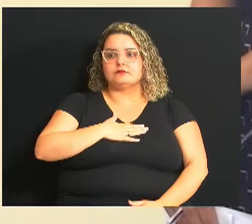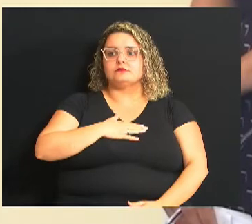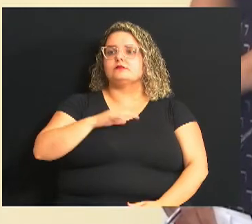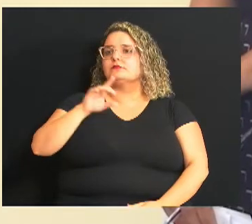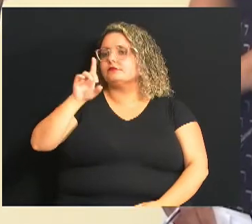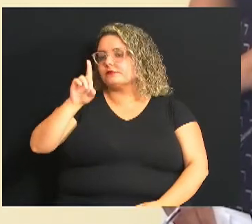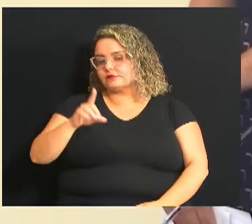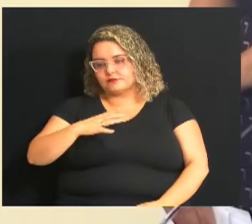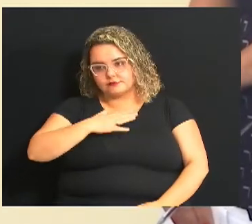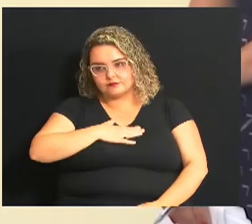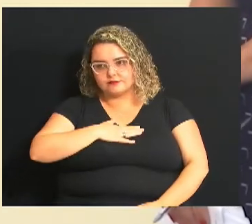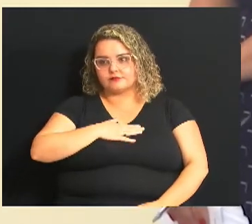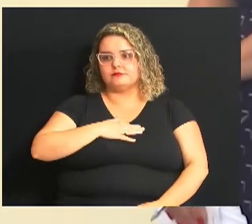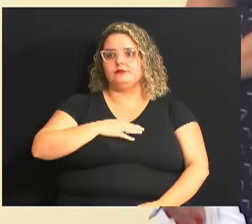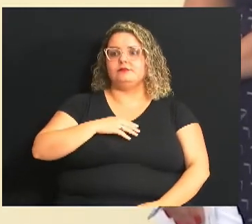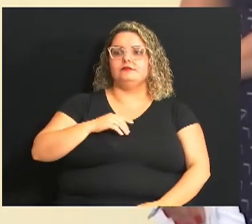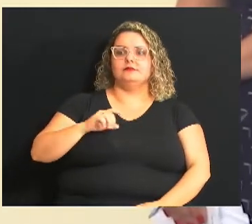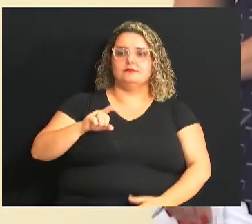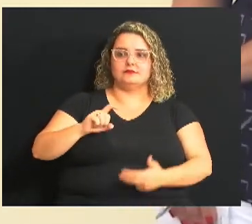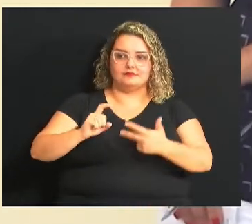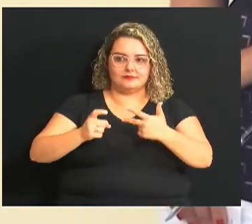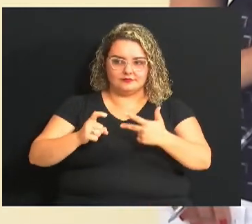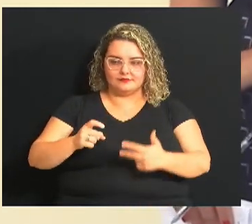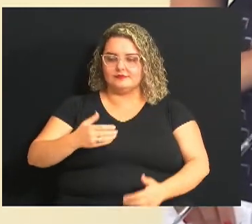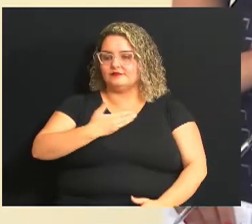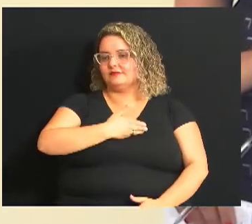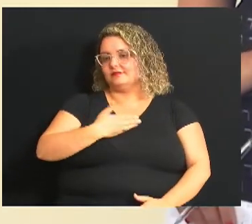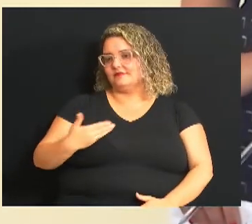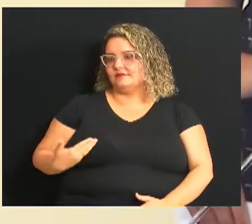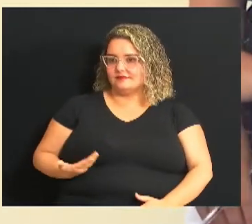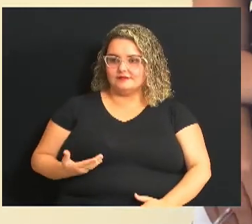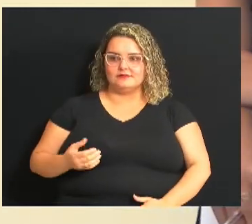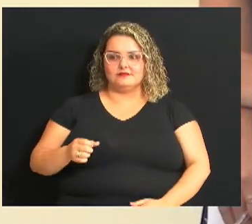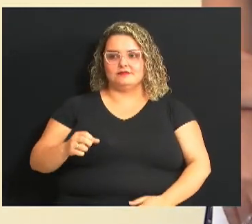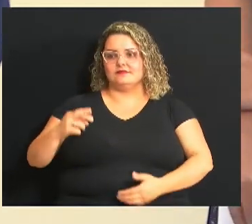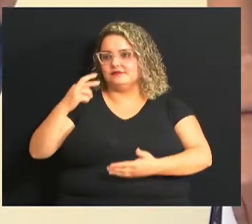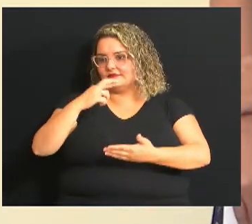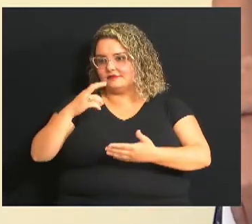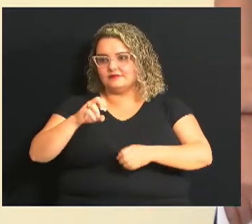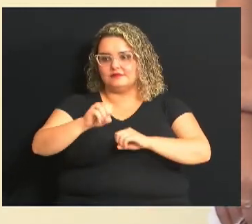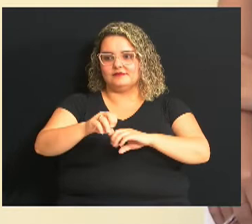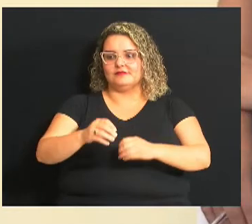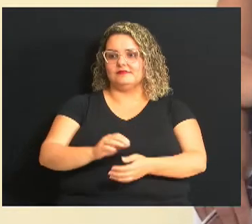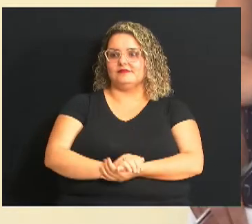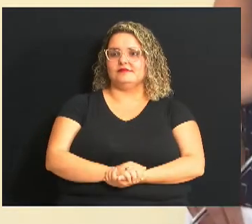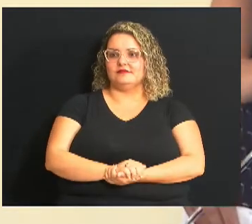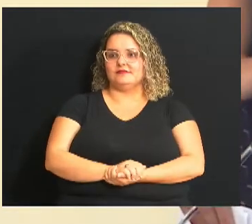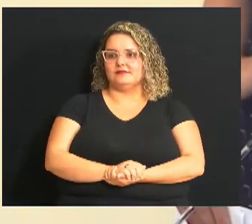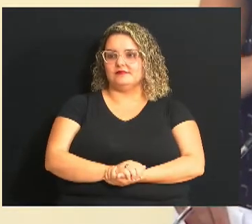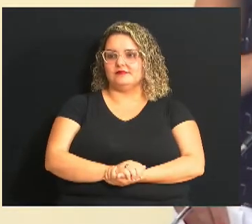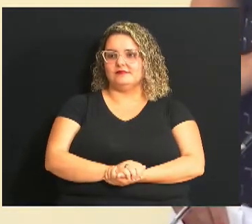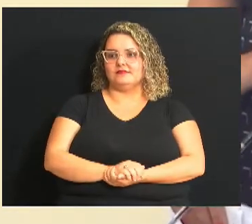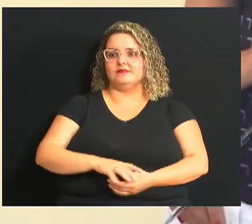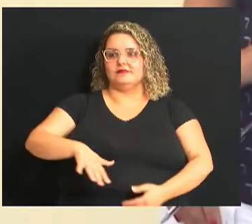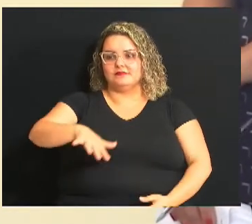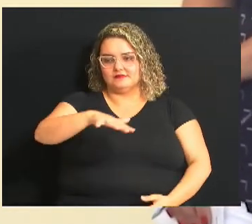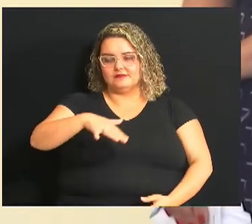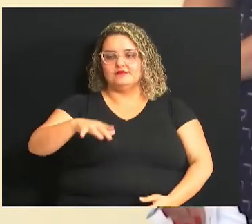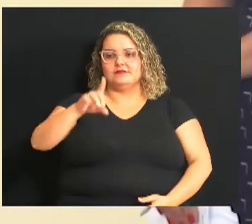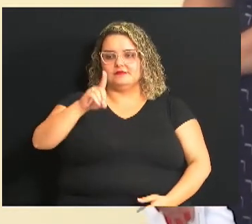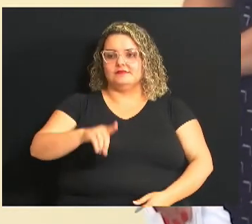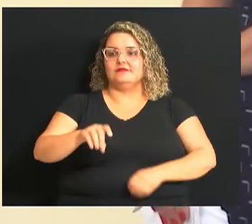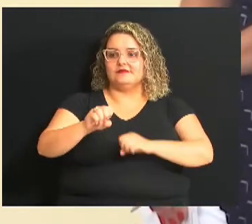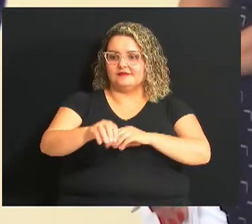diretores, tenho executivo público, eu tenho supervisor de ensino, eu tenho ali o pessoal que trabalha na diretoria de